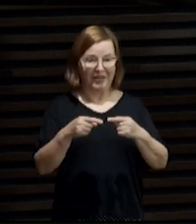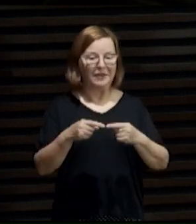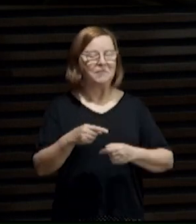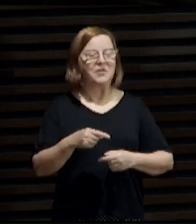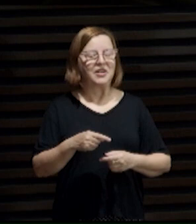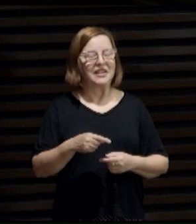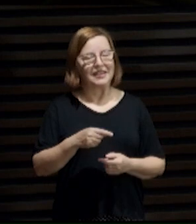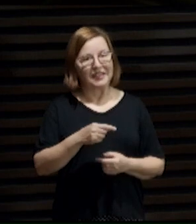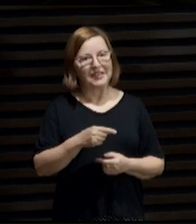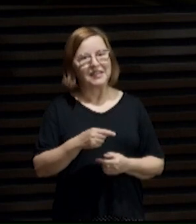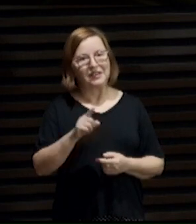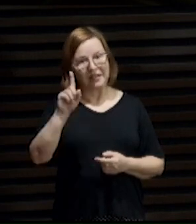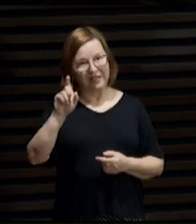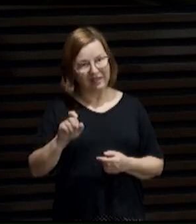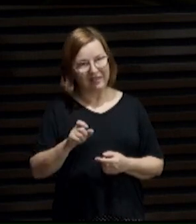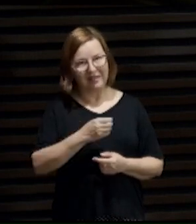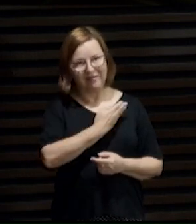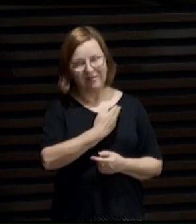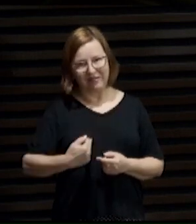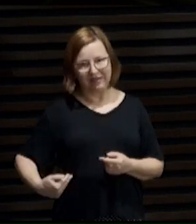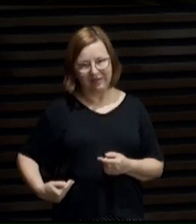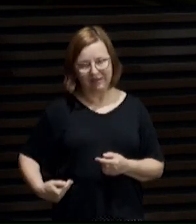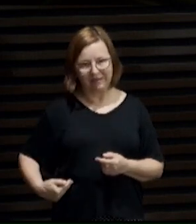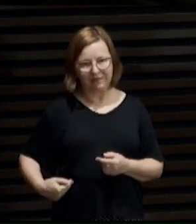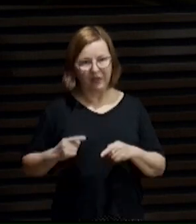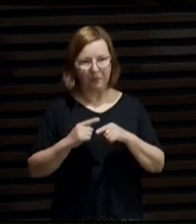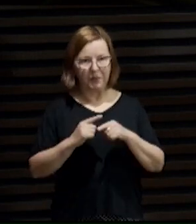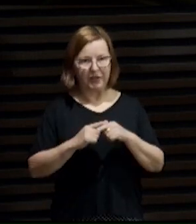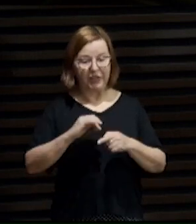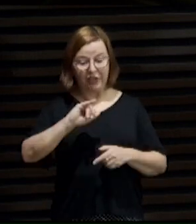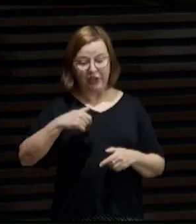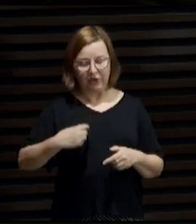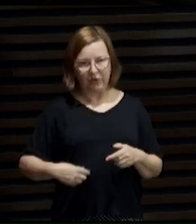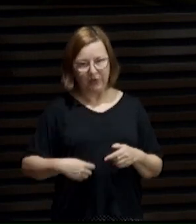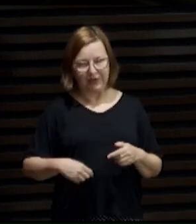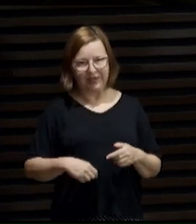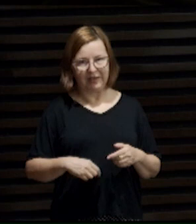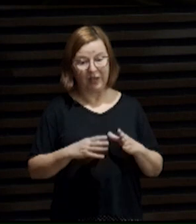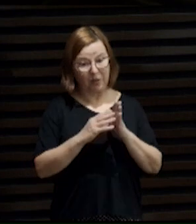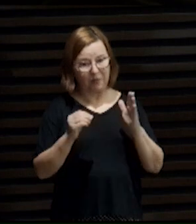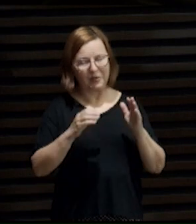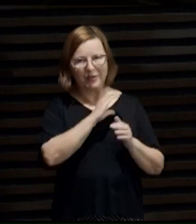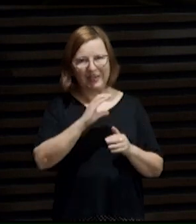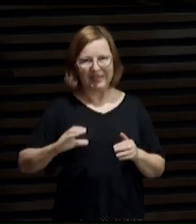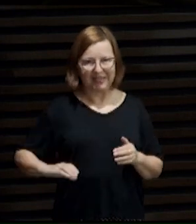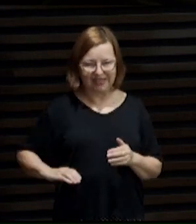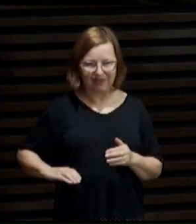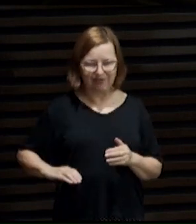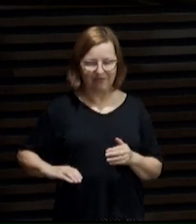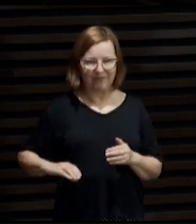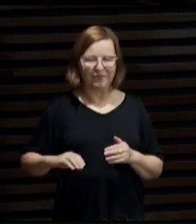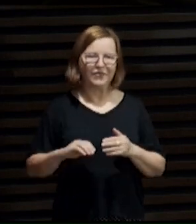Porque José é como Cristo, que deixou a sua glória se fazendo